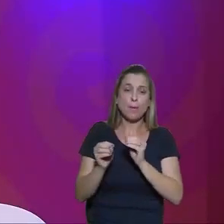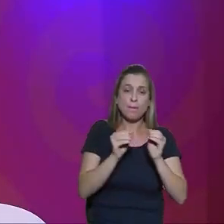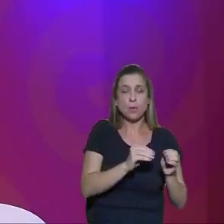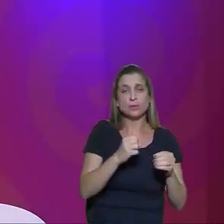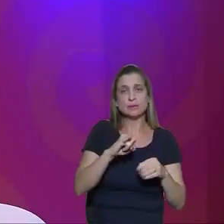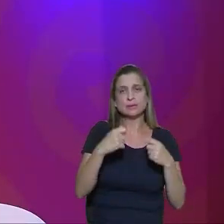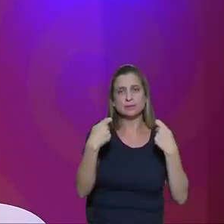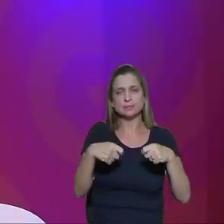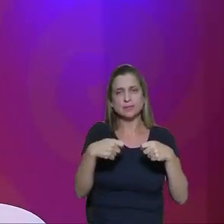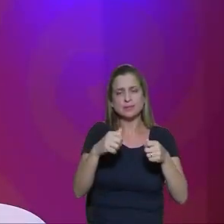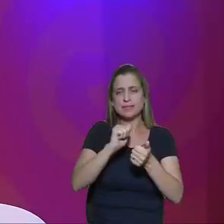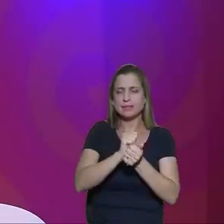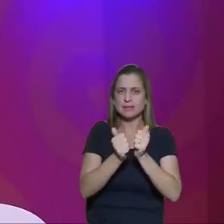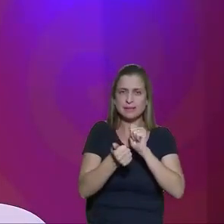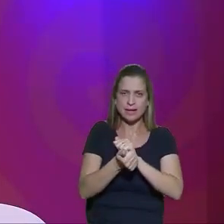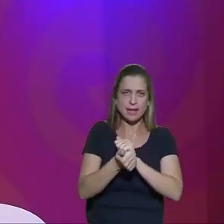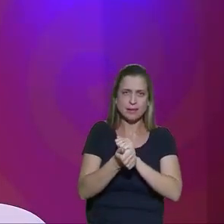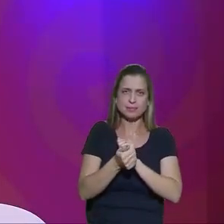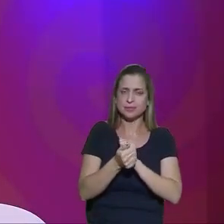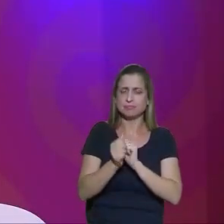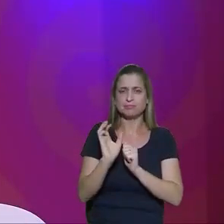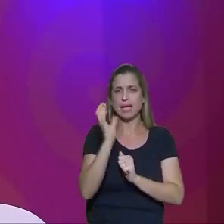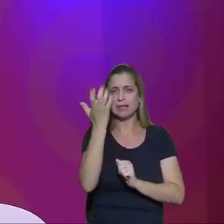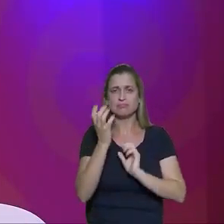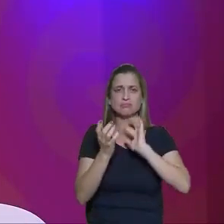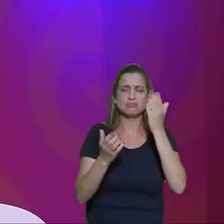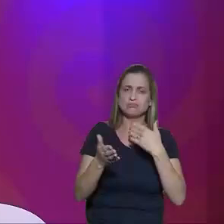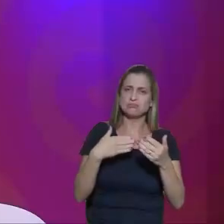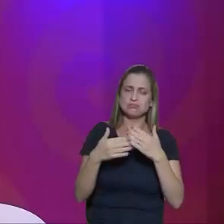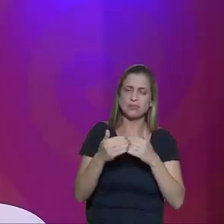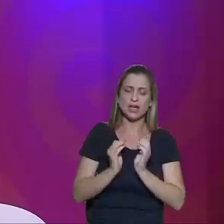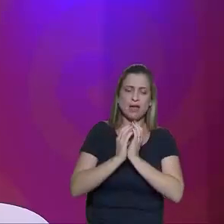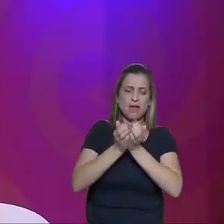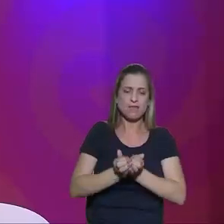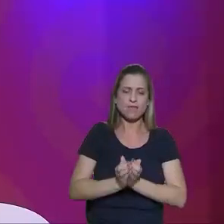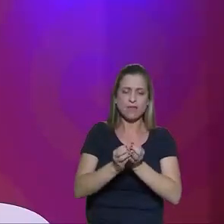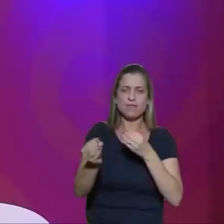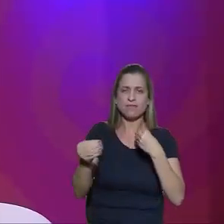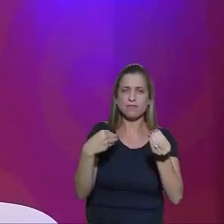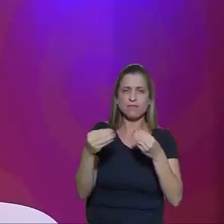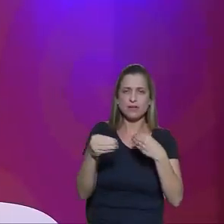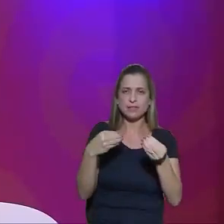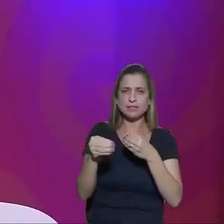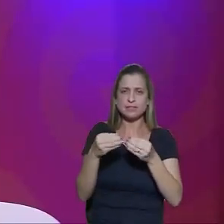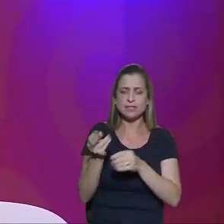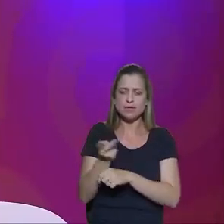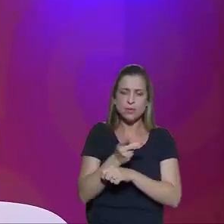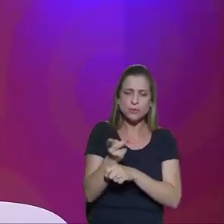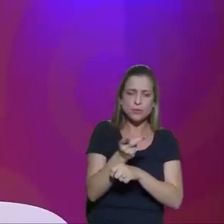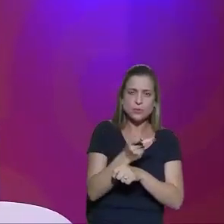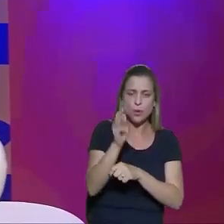necessário. Adapta-se às eventuais errâncias. Tem sustentação flexível e impensável na estrutura exploratória rígida de